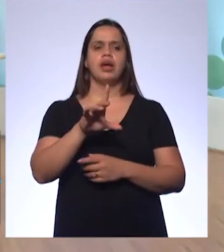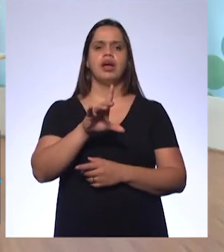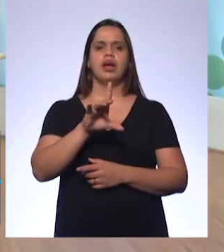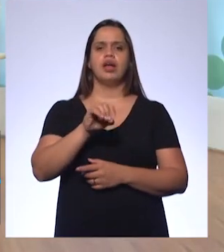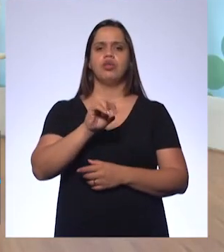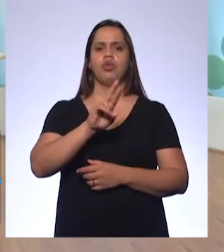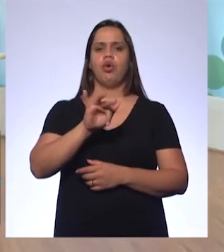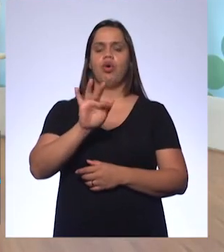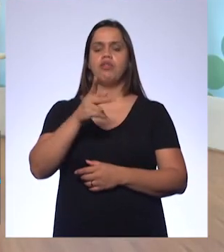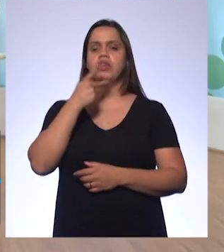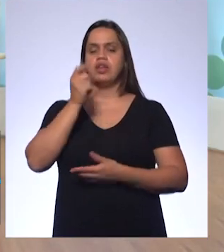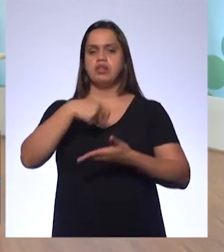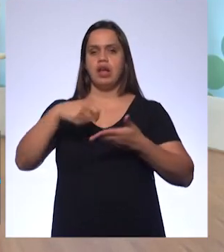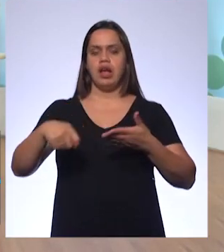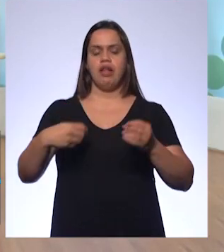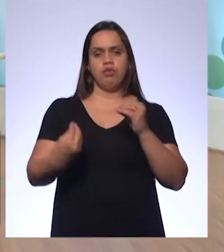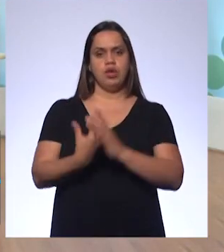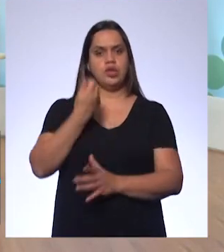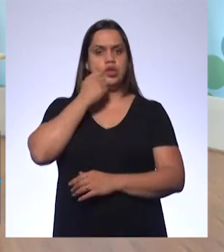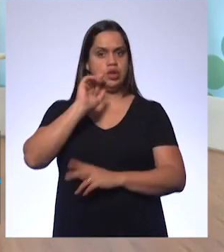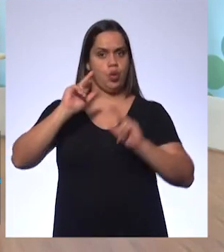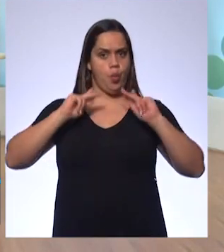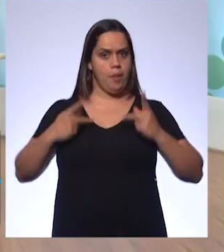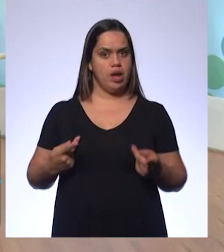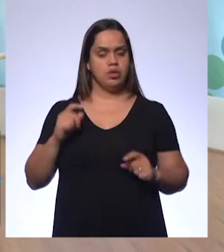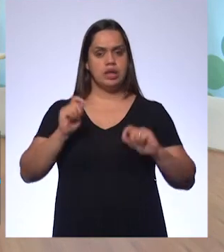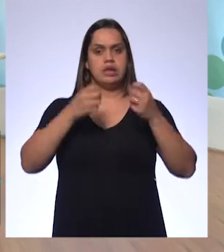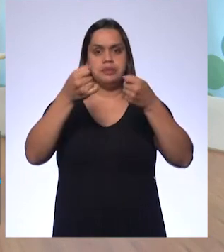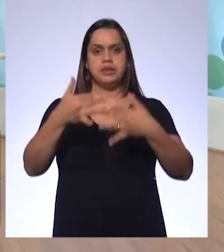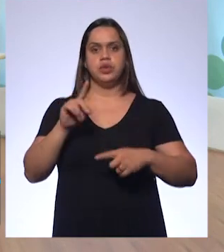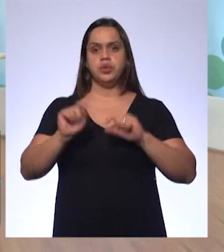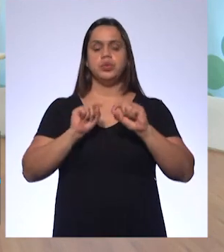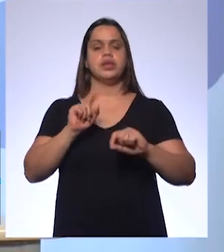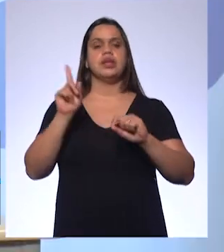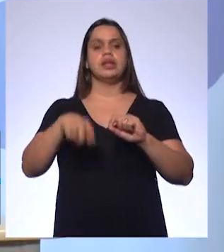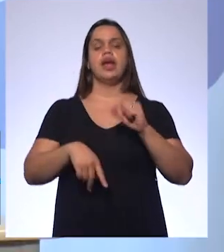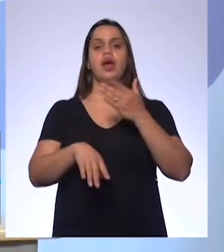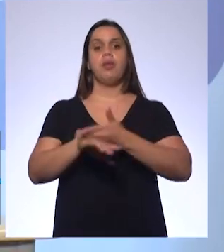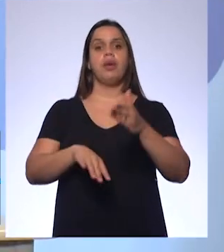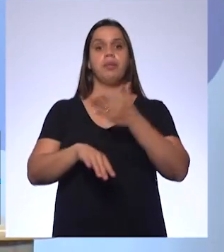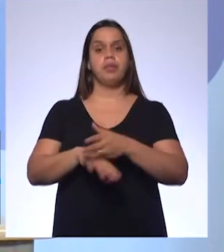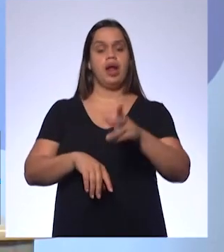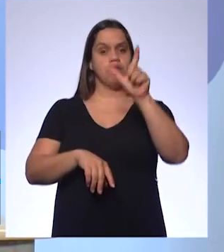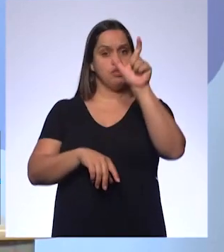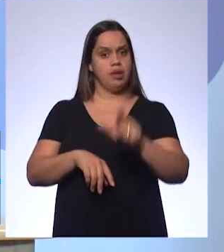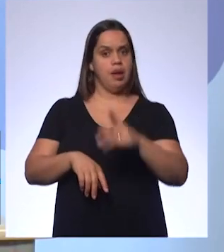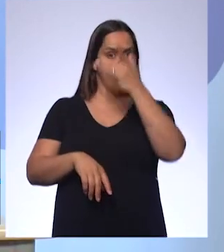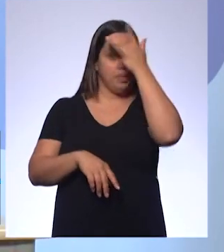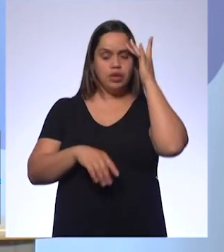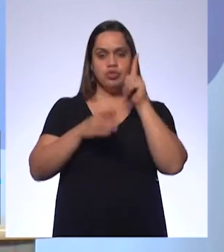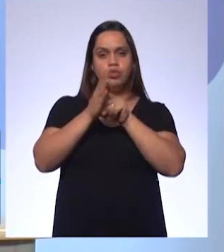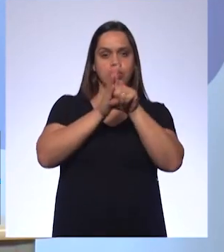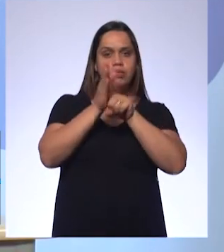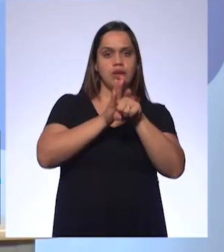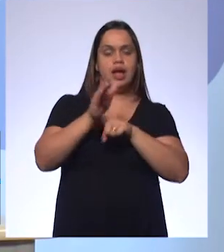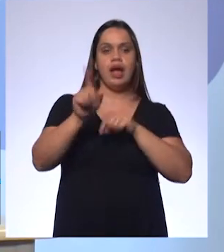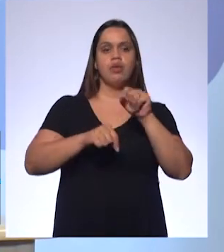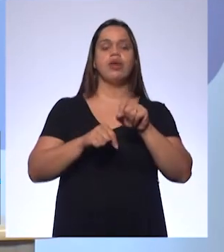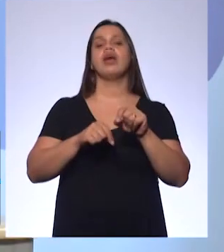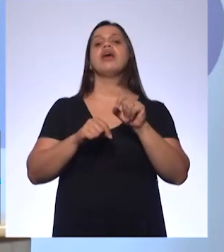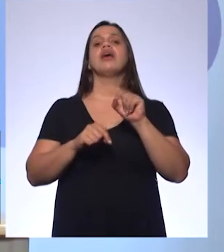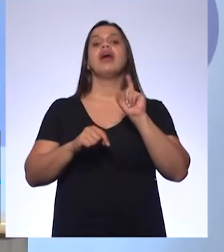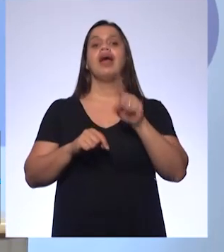a origem das ciências humanas, ele vai dizer que uma prática do historiador é selecionar